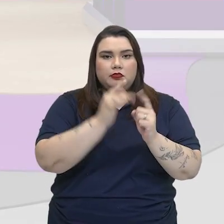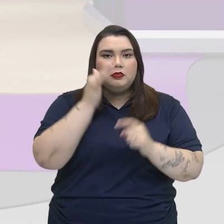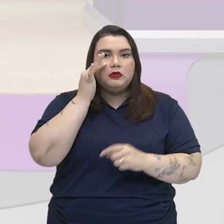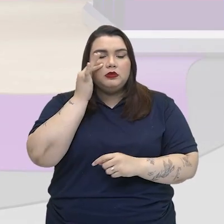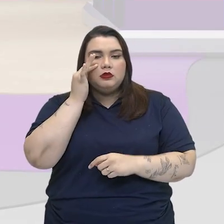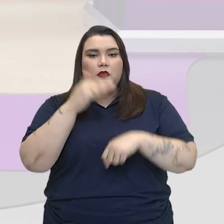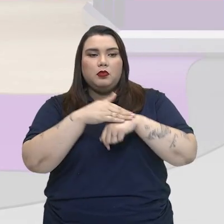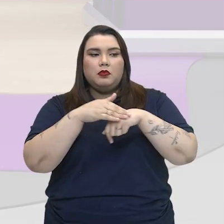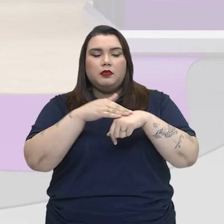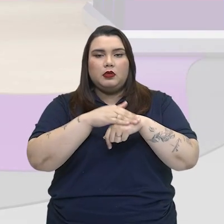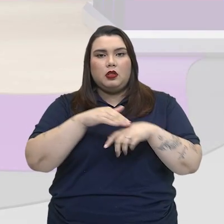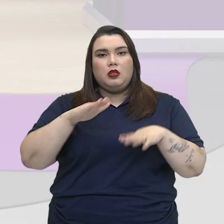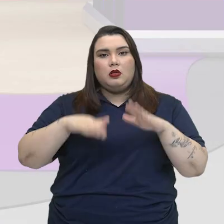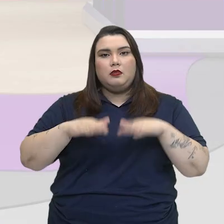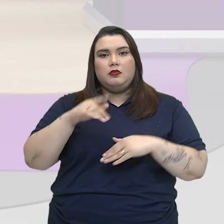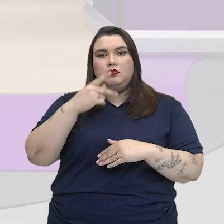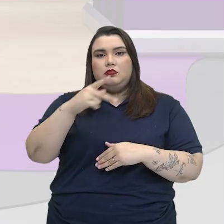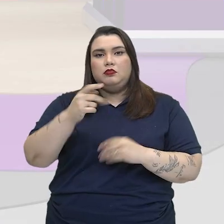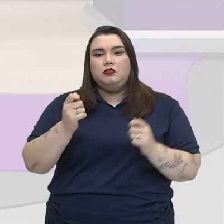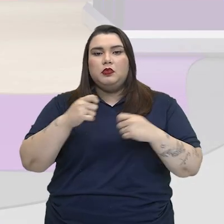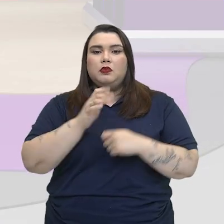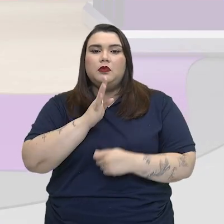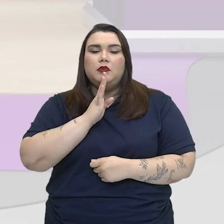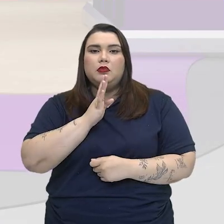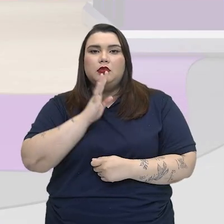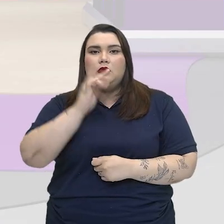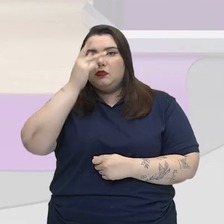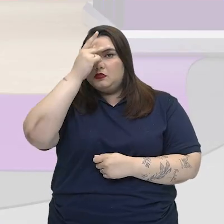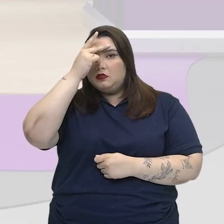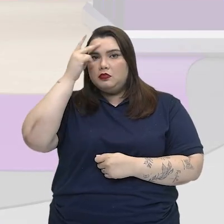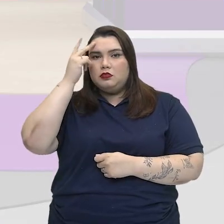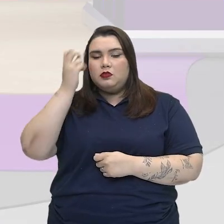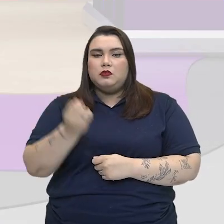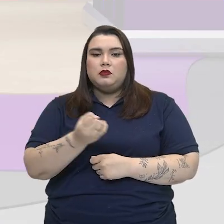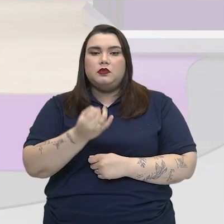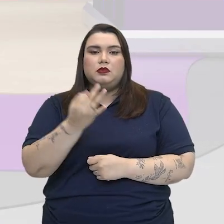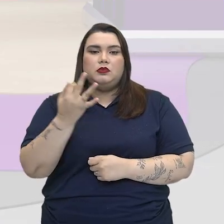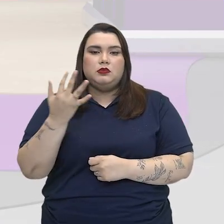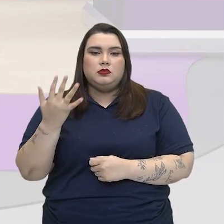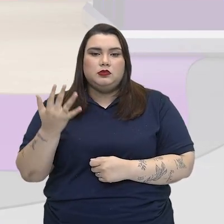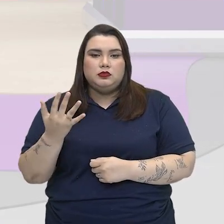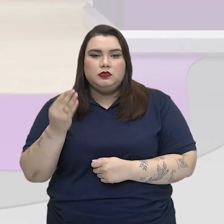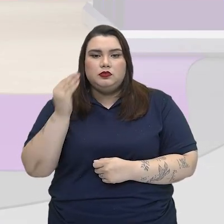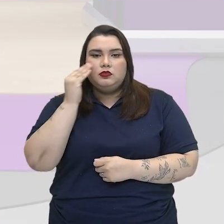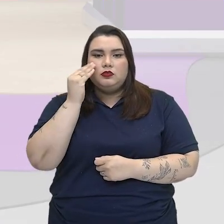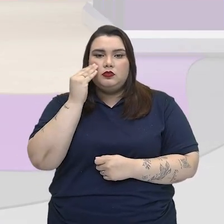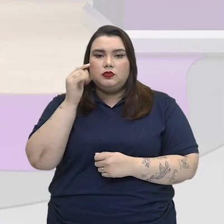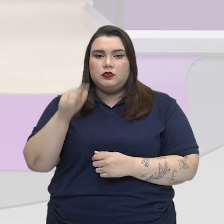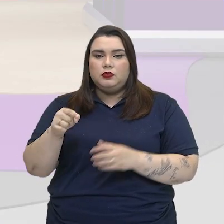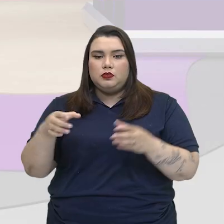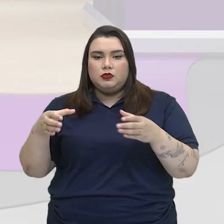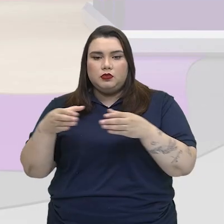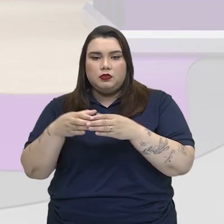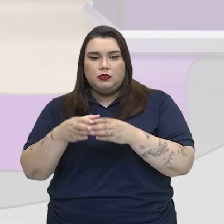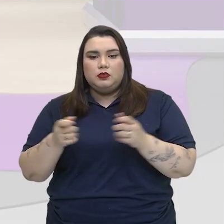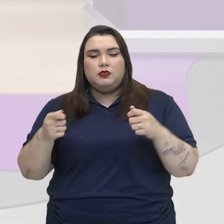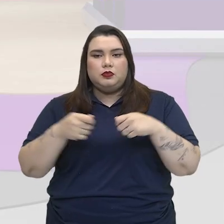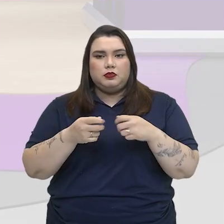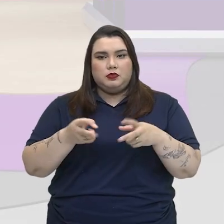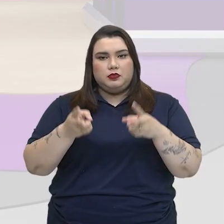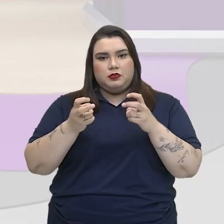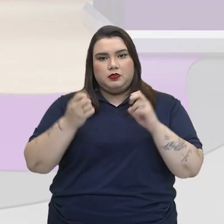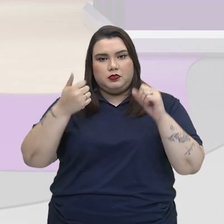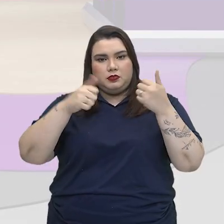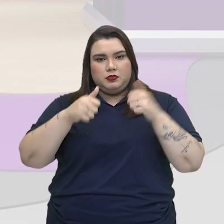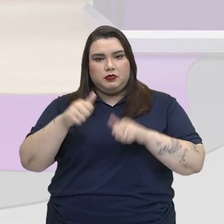do montante do teu universo, né, que nós vamos ter as experiências de observar em um pequeno conjunto, é possível se fazer